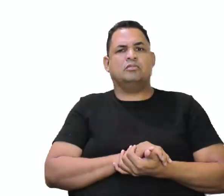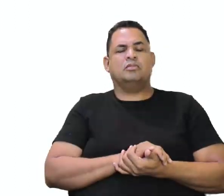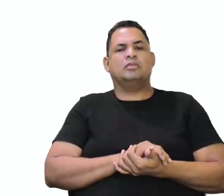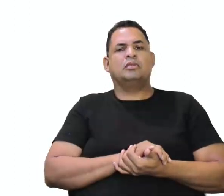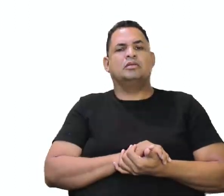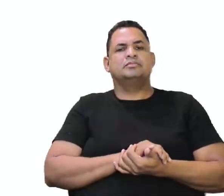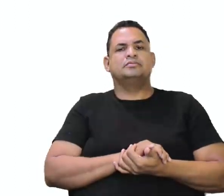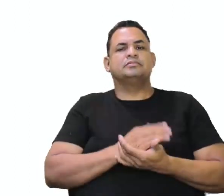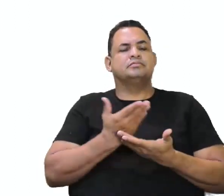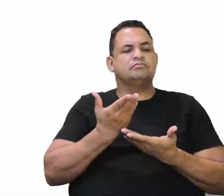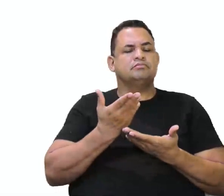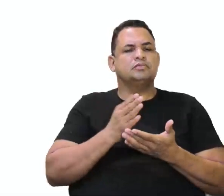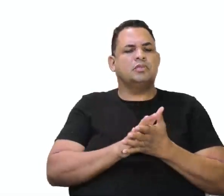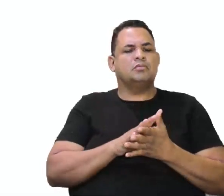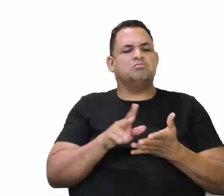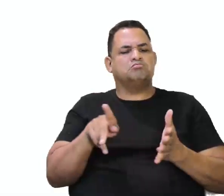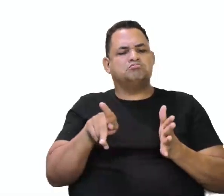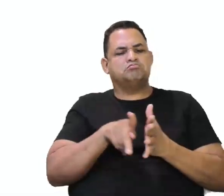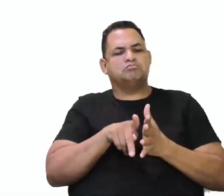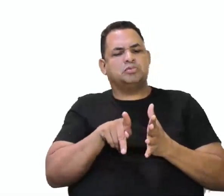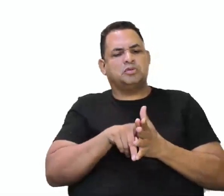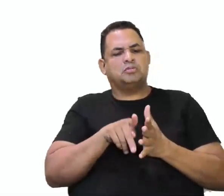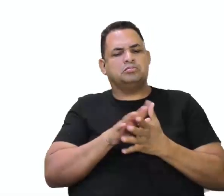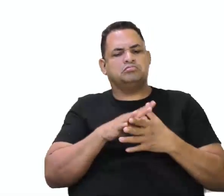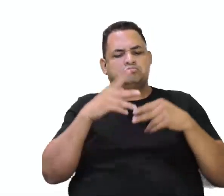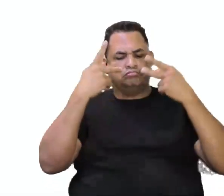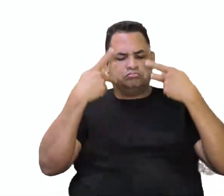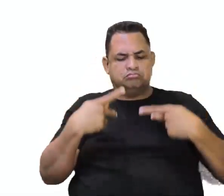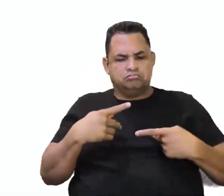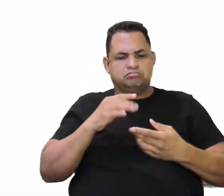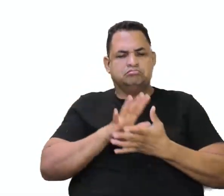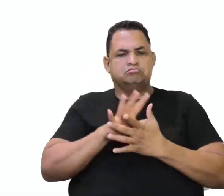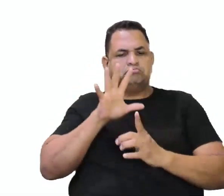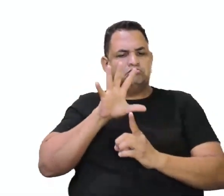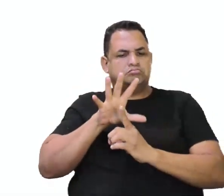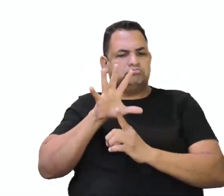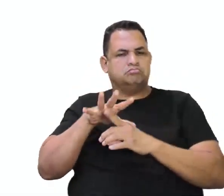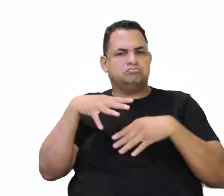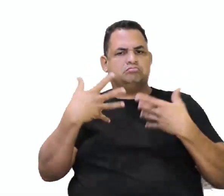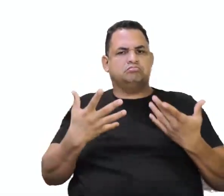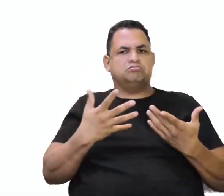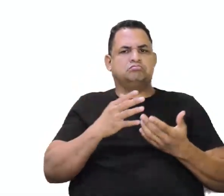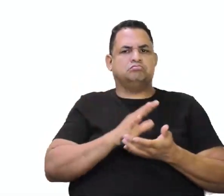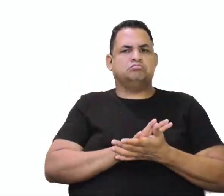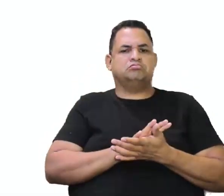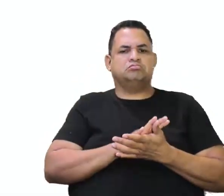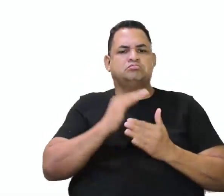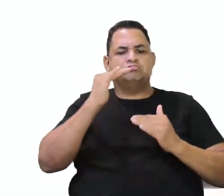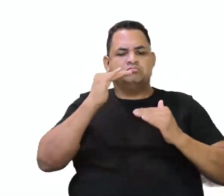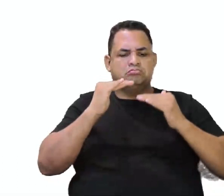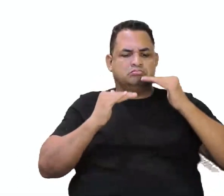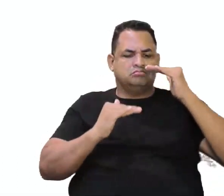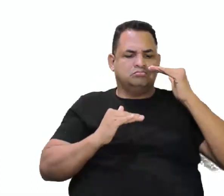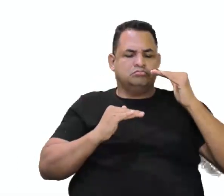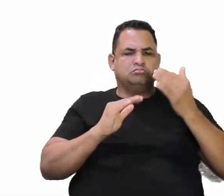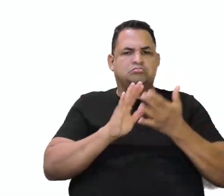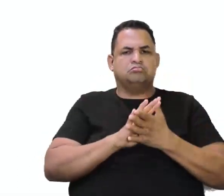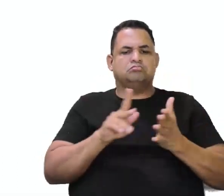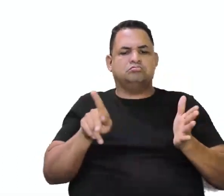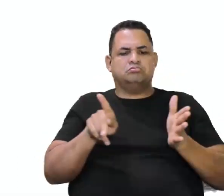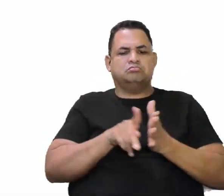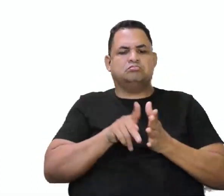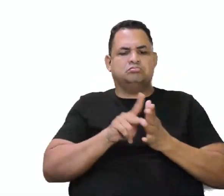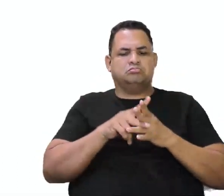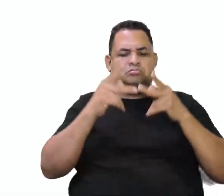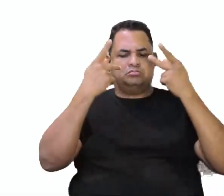ações antrópicas são aquelas que o homem provoca. Os desequilíbrios provocados